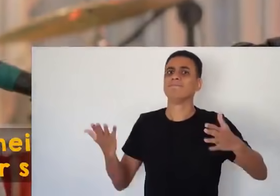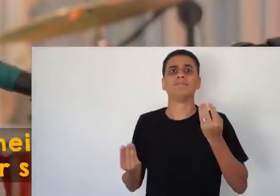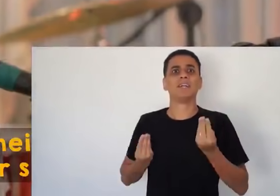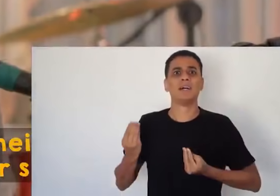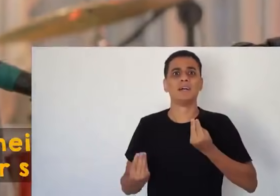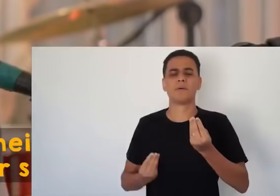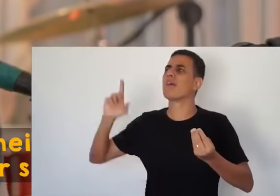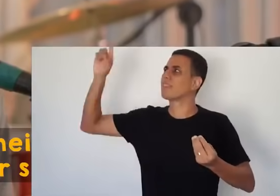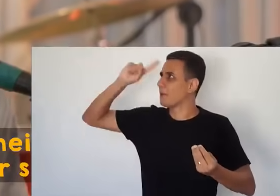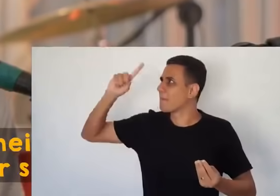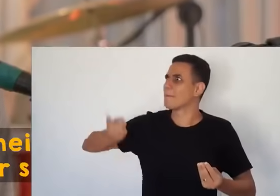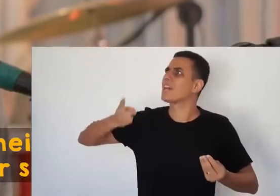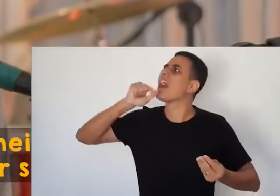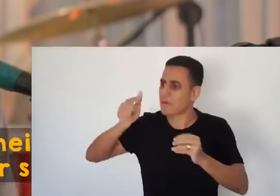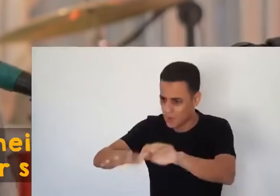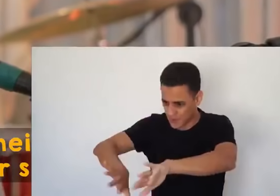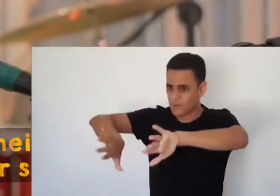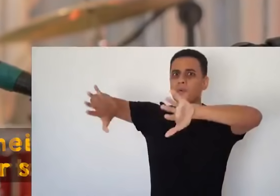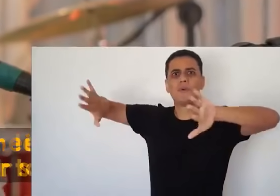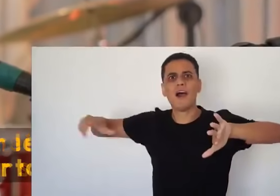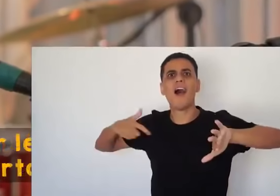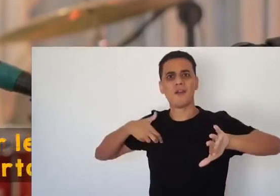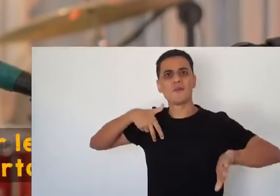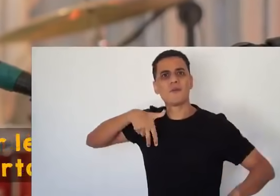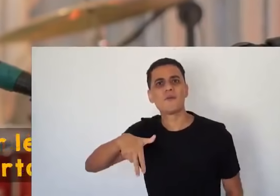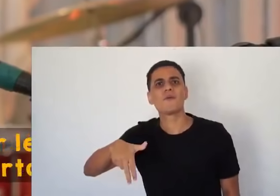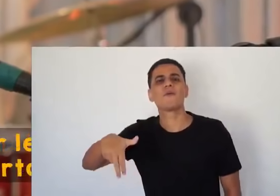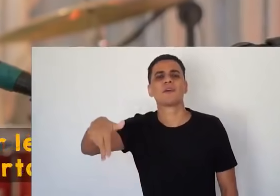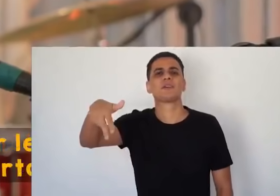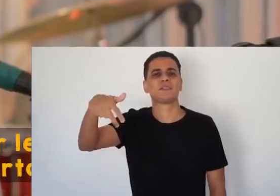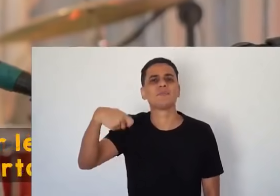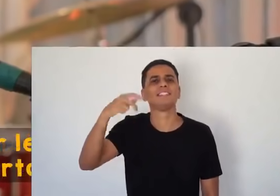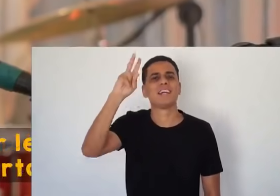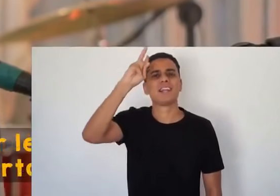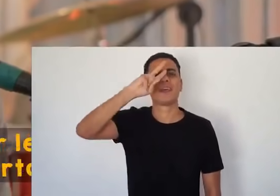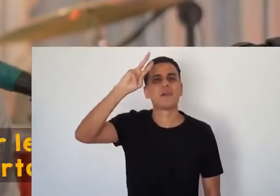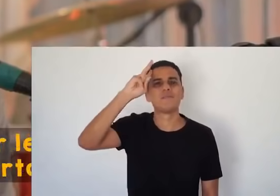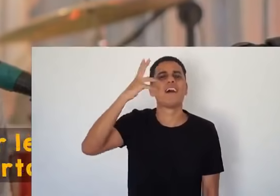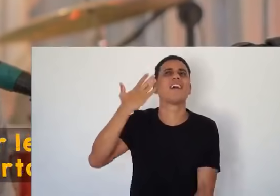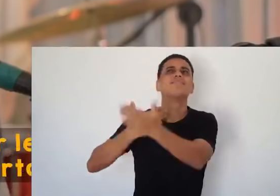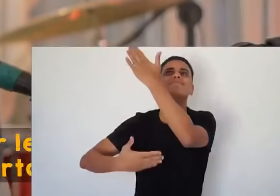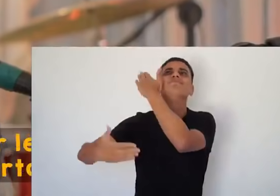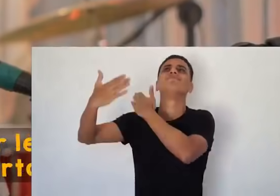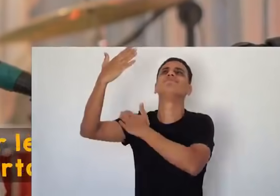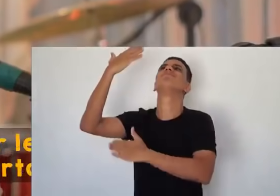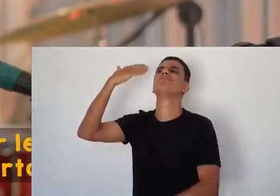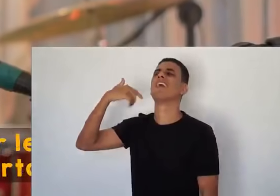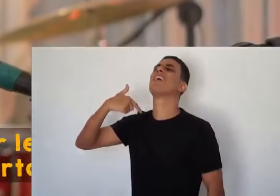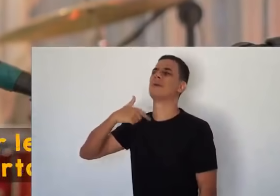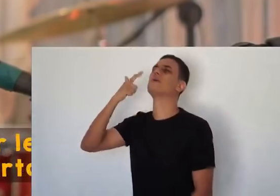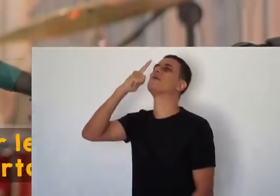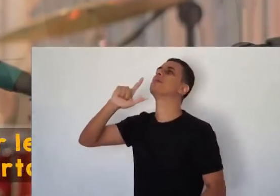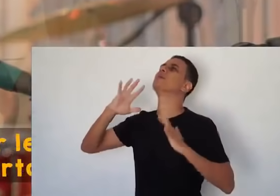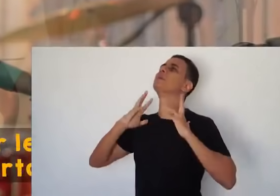águas, fazendo o mar se abrir. E se preciso ser lembrado, como